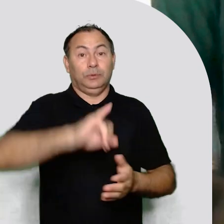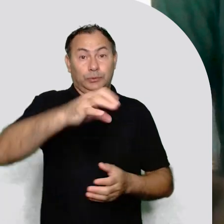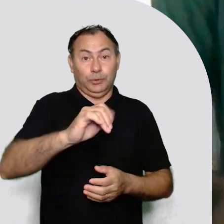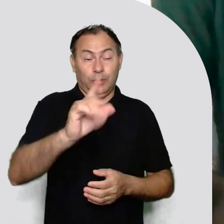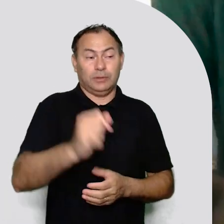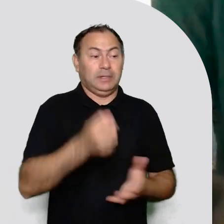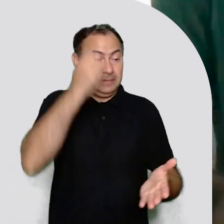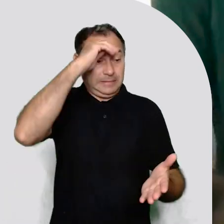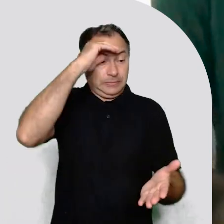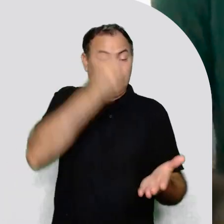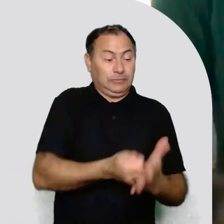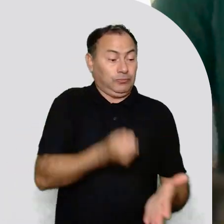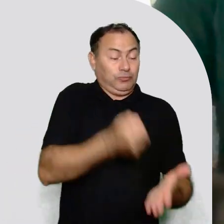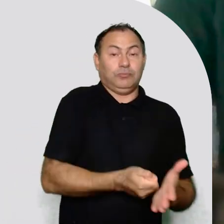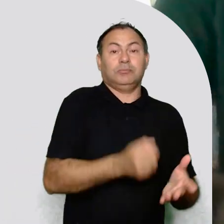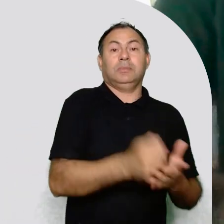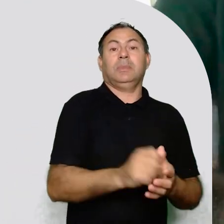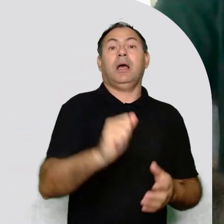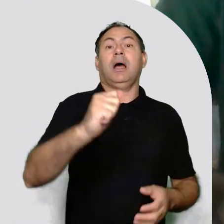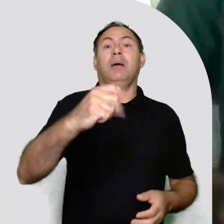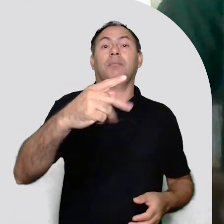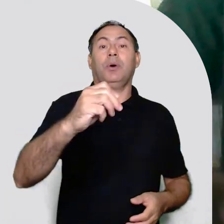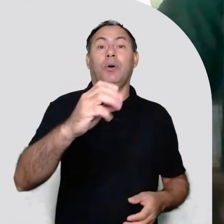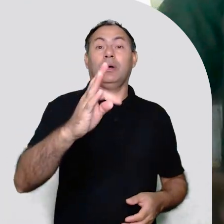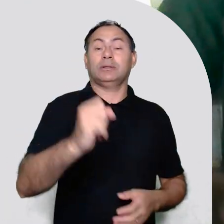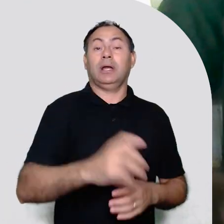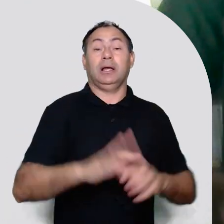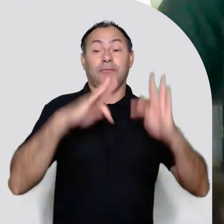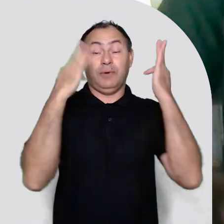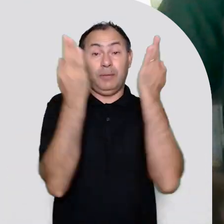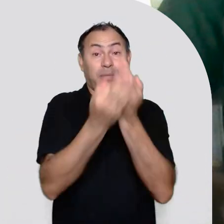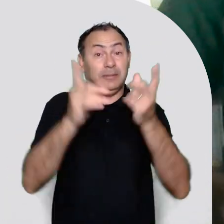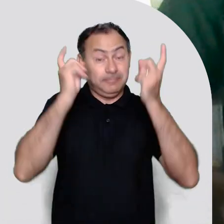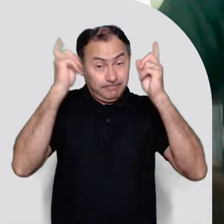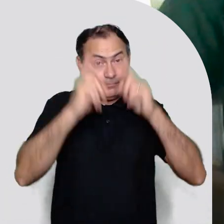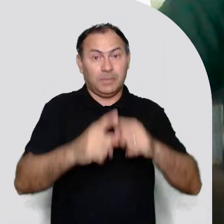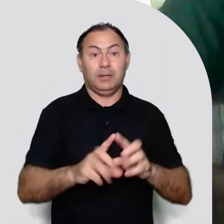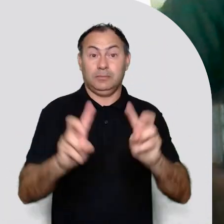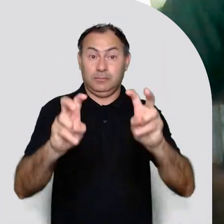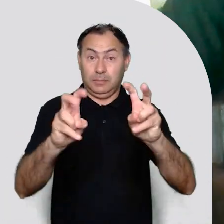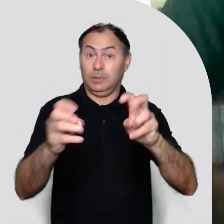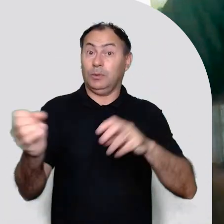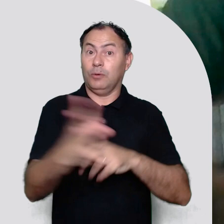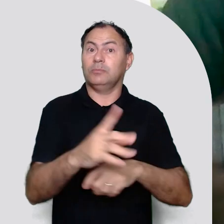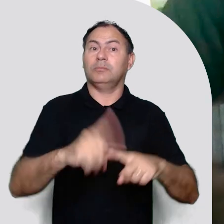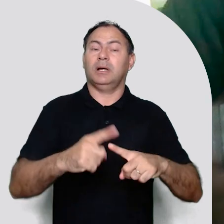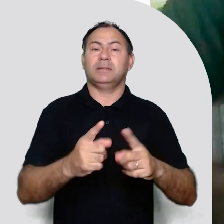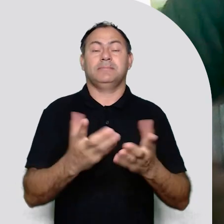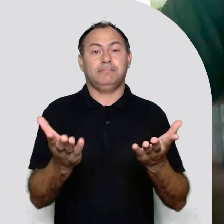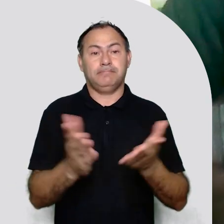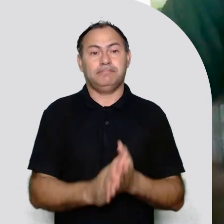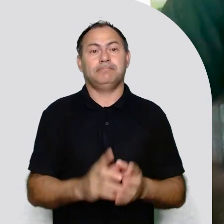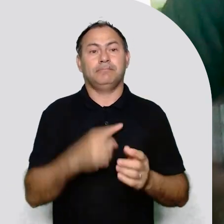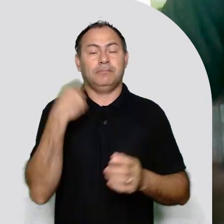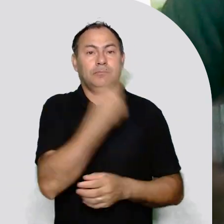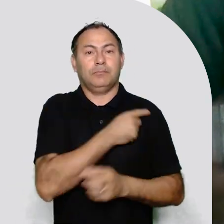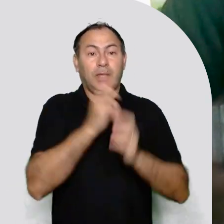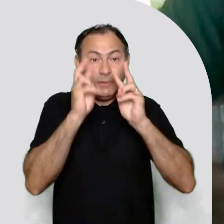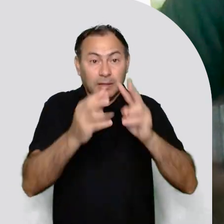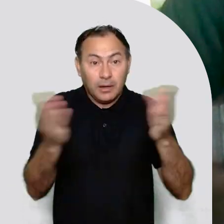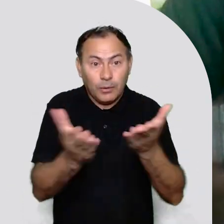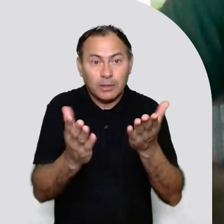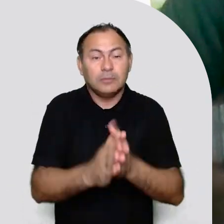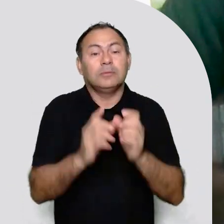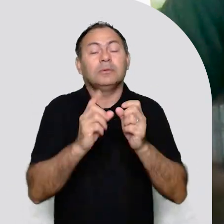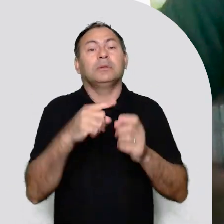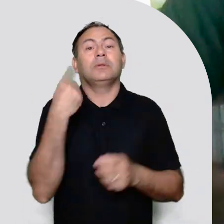as famílias. E tudo isso é muito importante, são temáticas um pouco mais novas, mas que são complementos disso que a gente está vendo aqui,